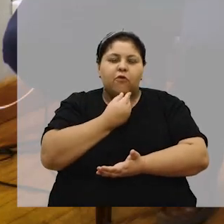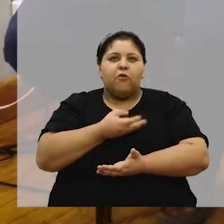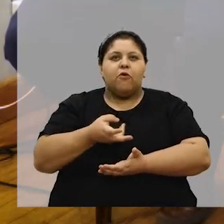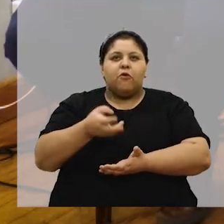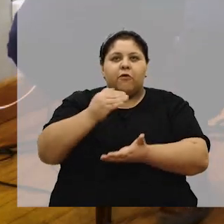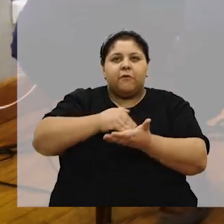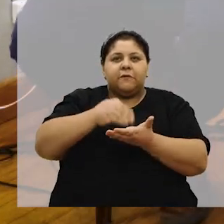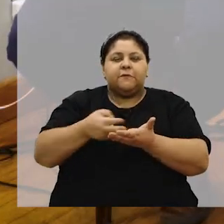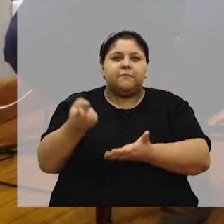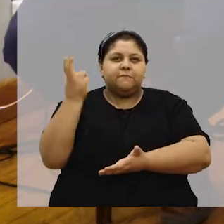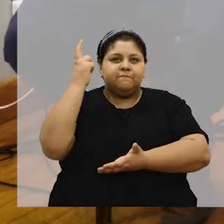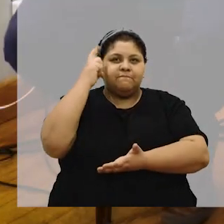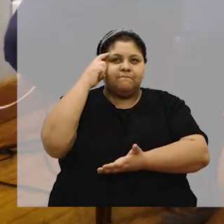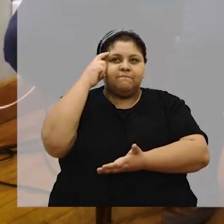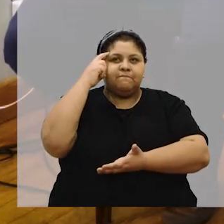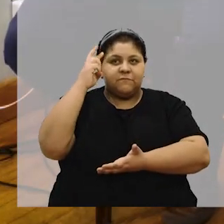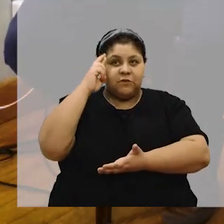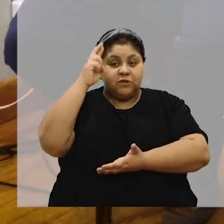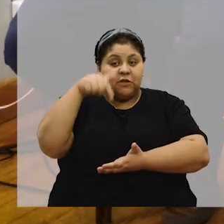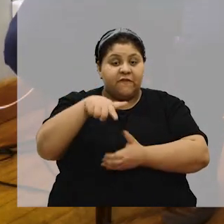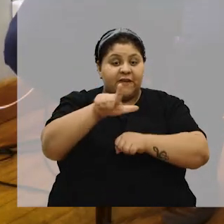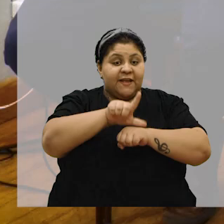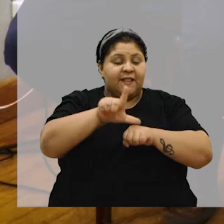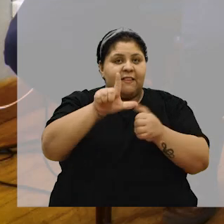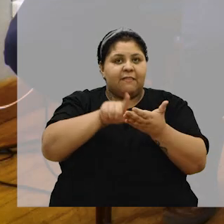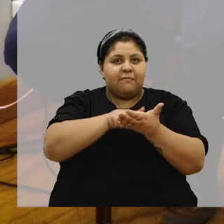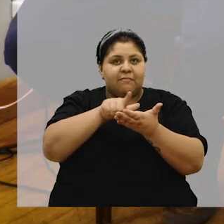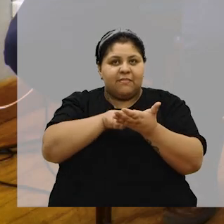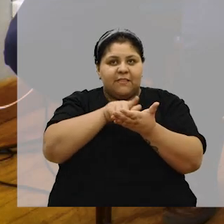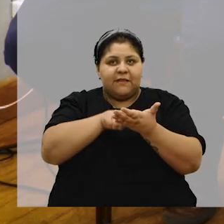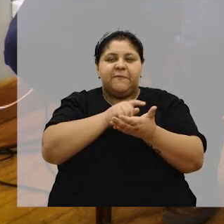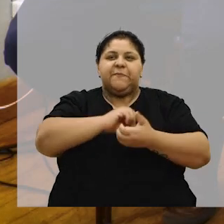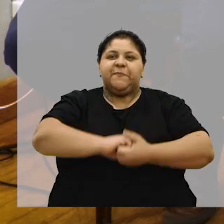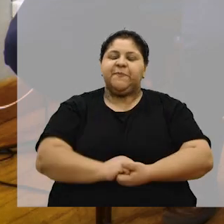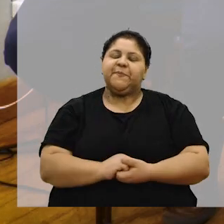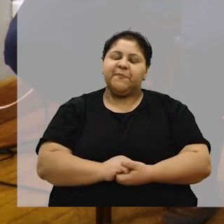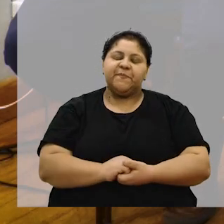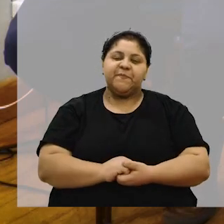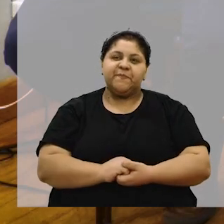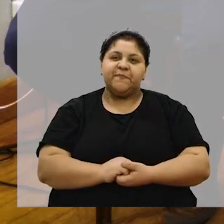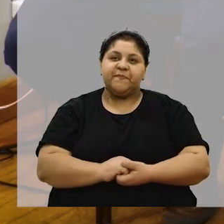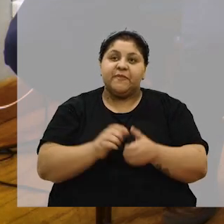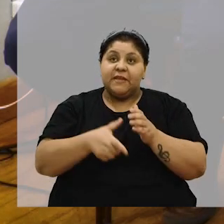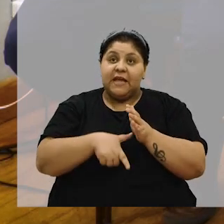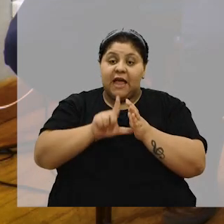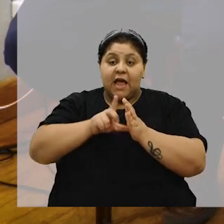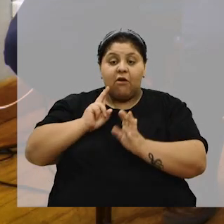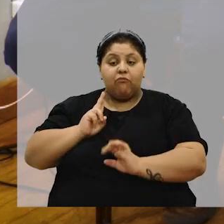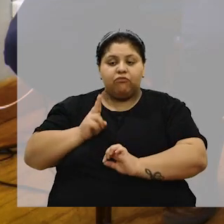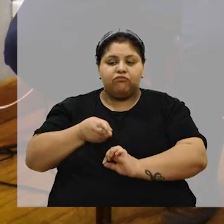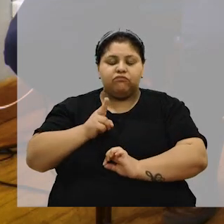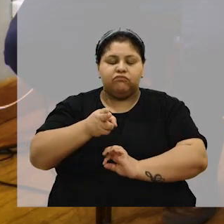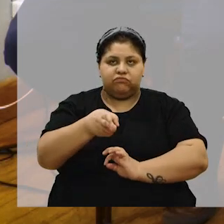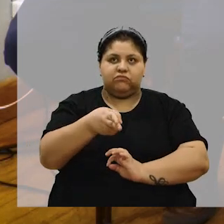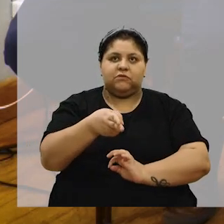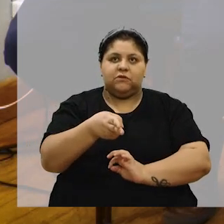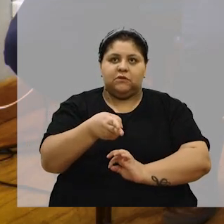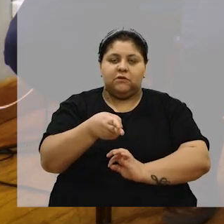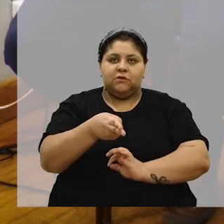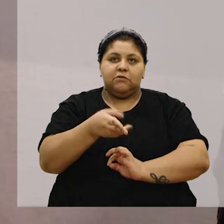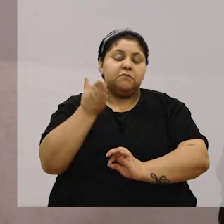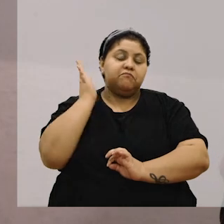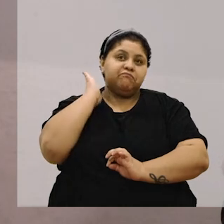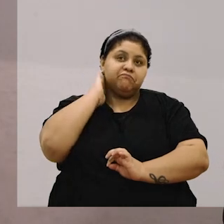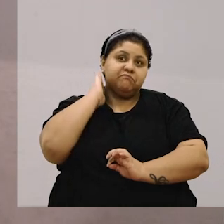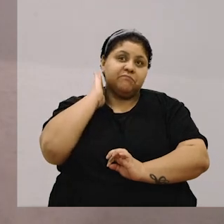da Cultura Magali Quadros e o proprietário aqui da Livraria do Arco da Velha, Guilherme Martinato. Antes de